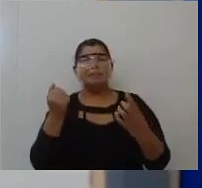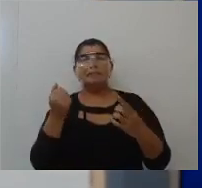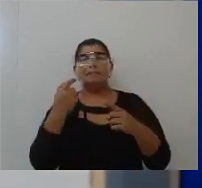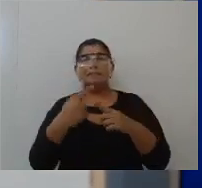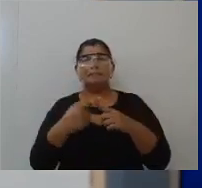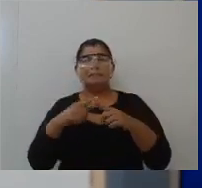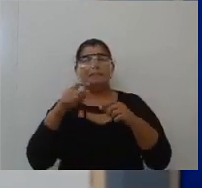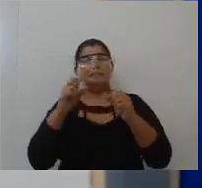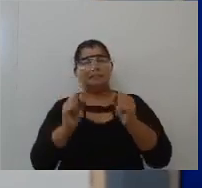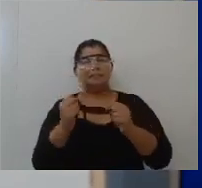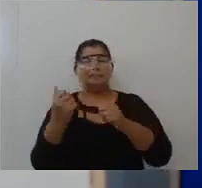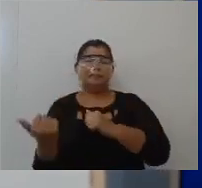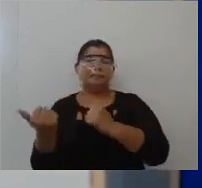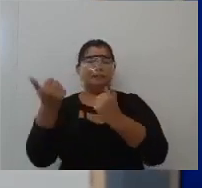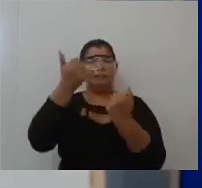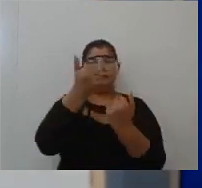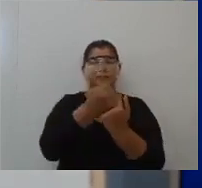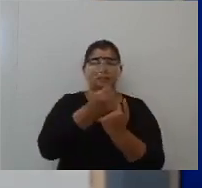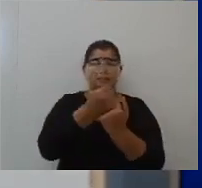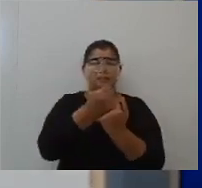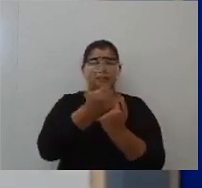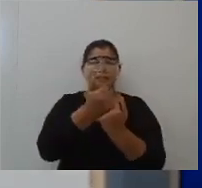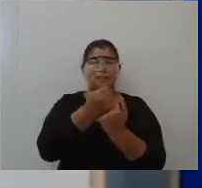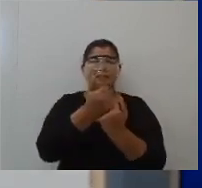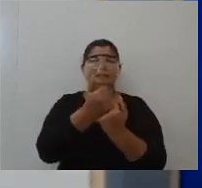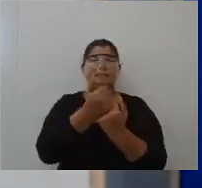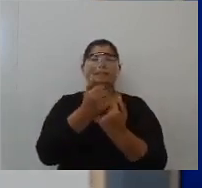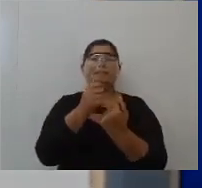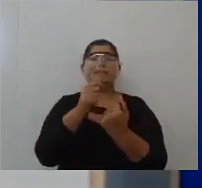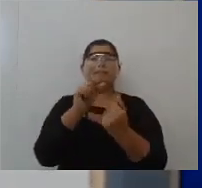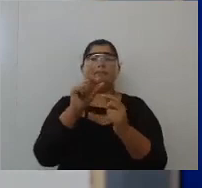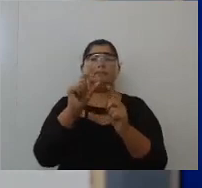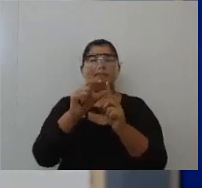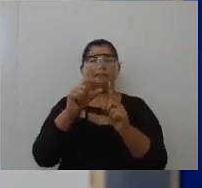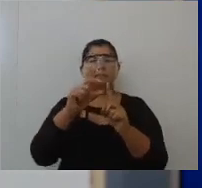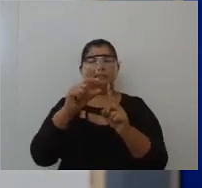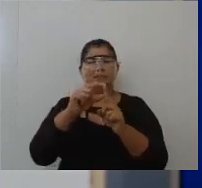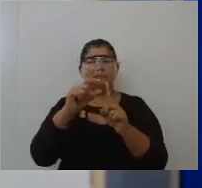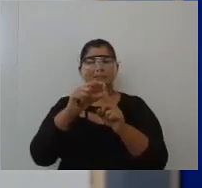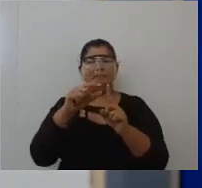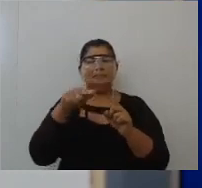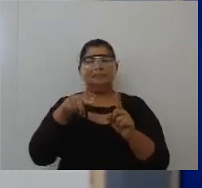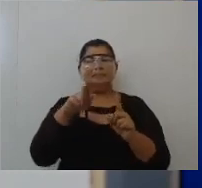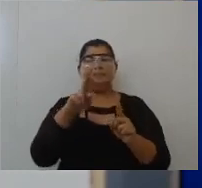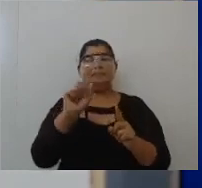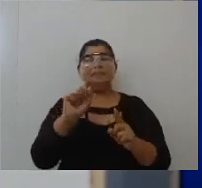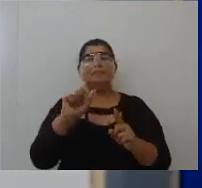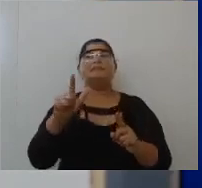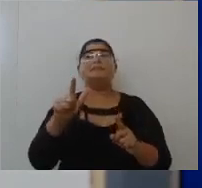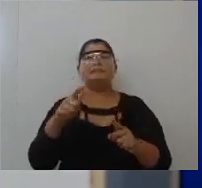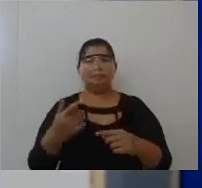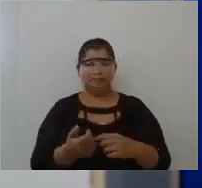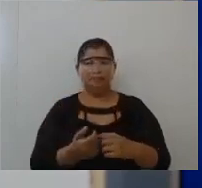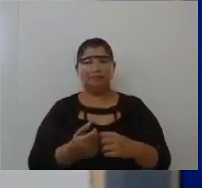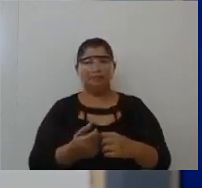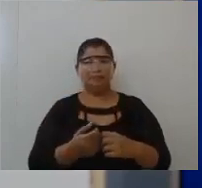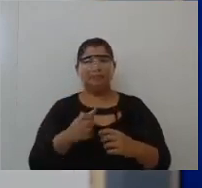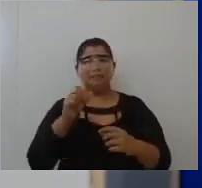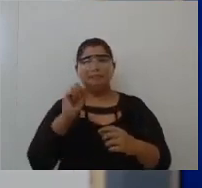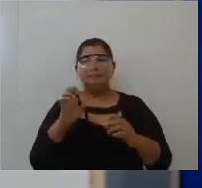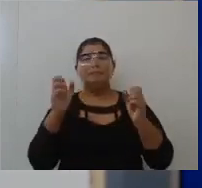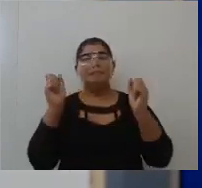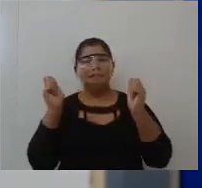posso substituir esse que aqui, pessoal, por o qual. Todas as vezes que eu